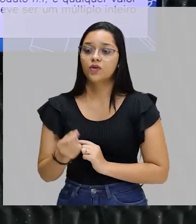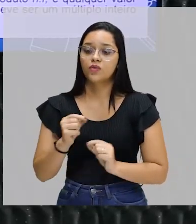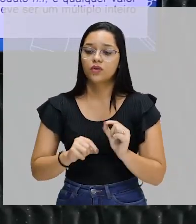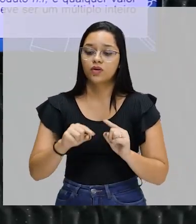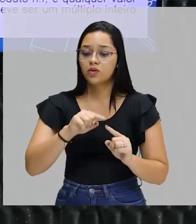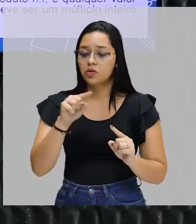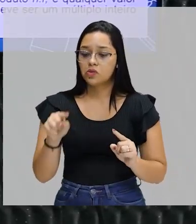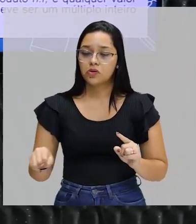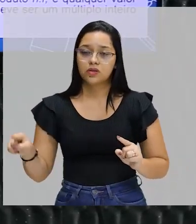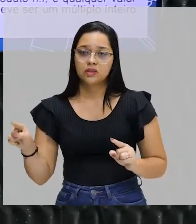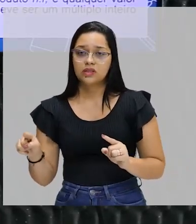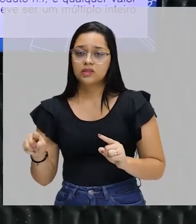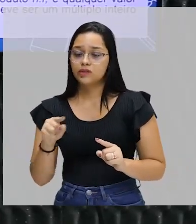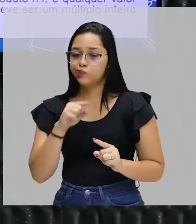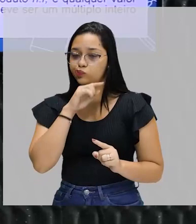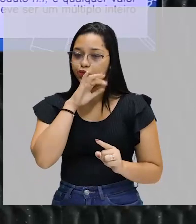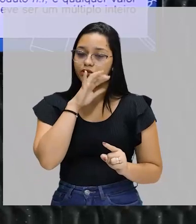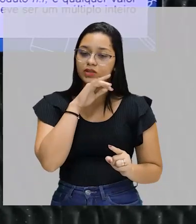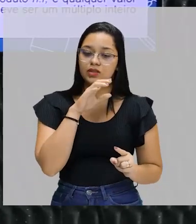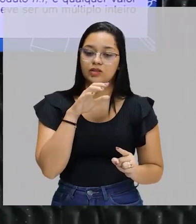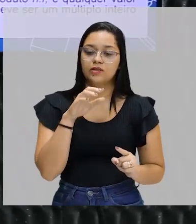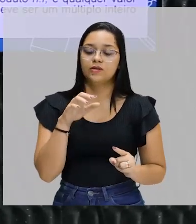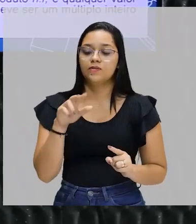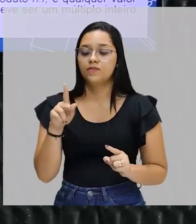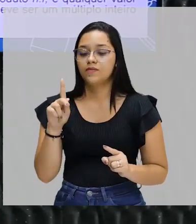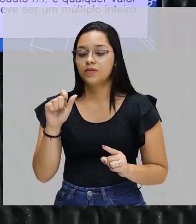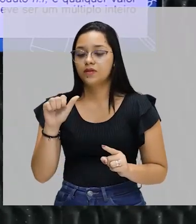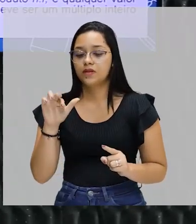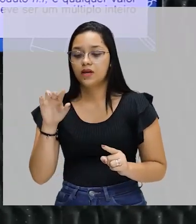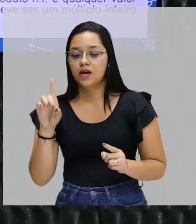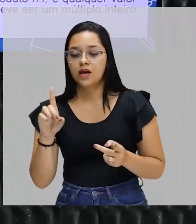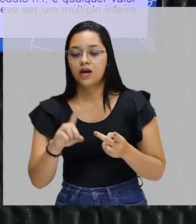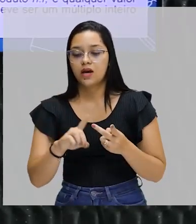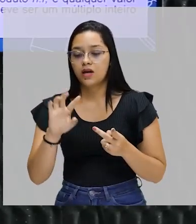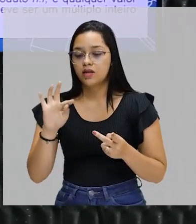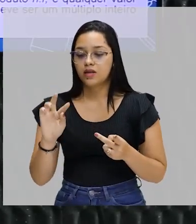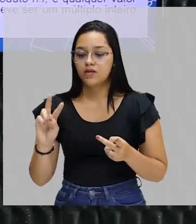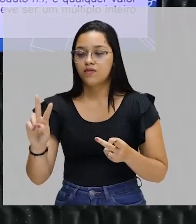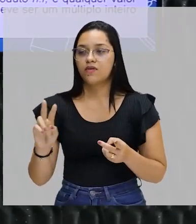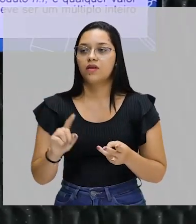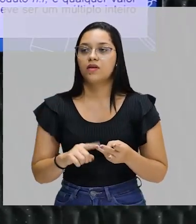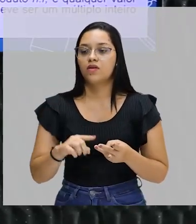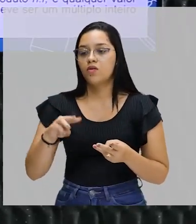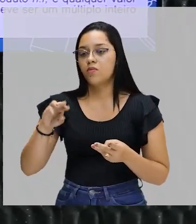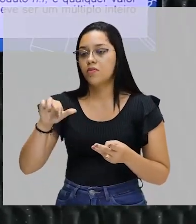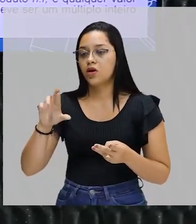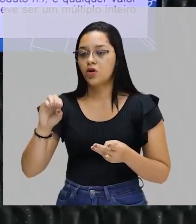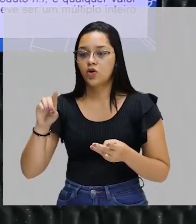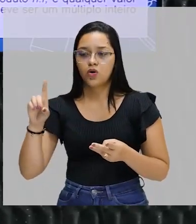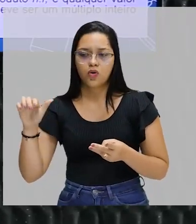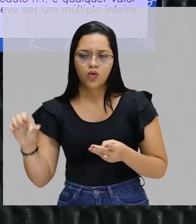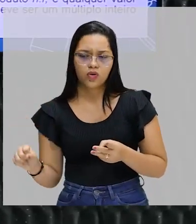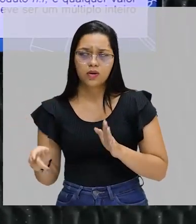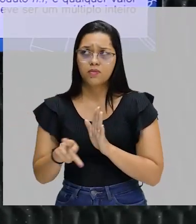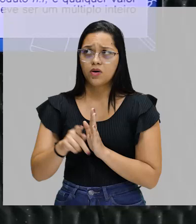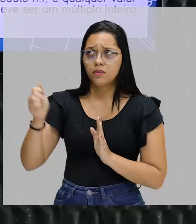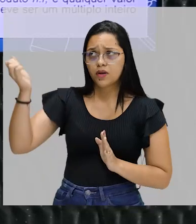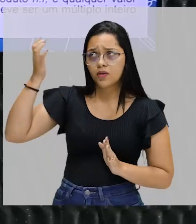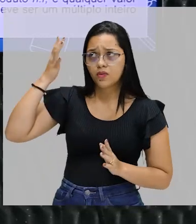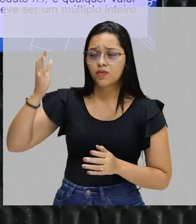ondas inofensíveis, certo? A onda de rádio, uma onda de TV, certo? O micro-ondas, a própria